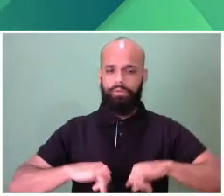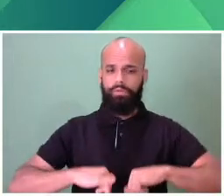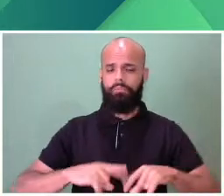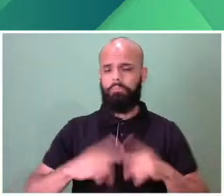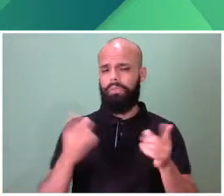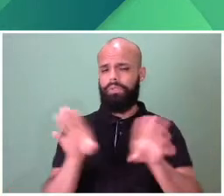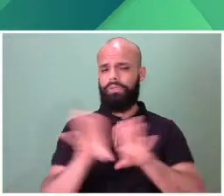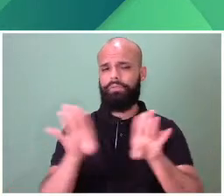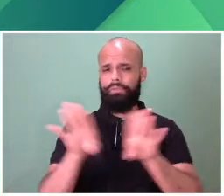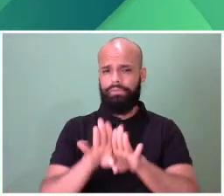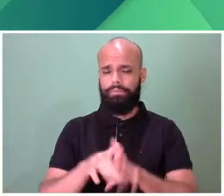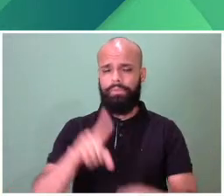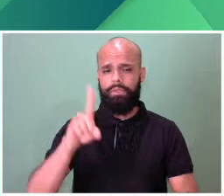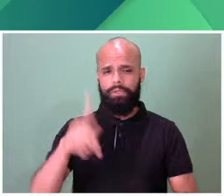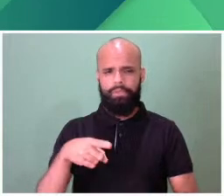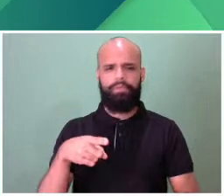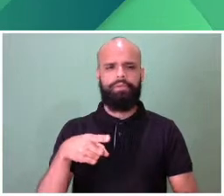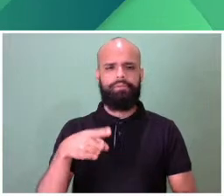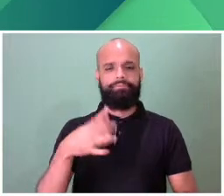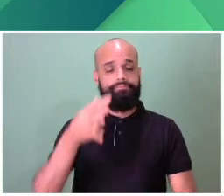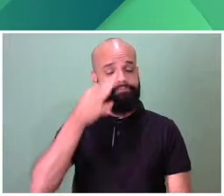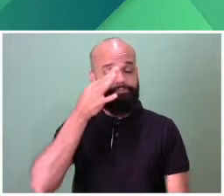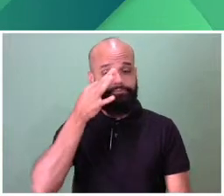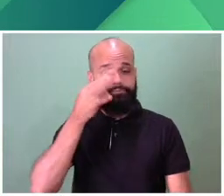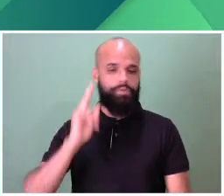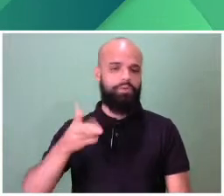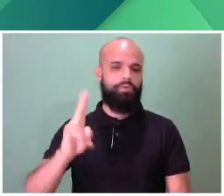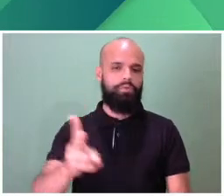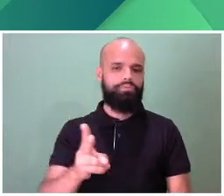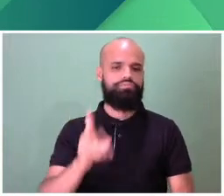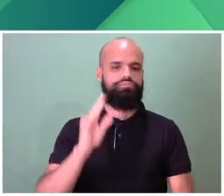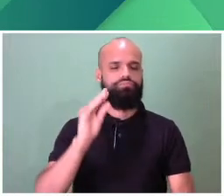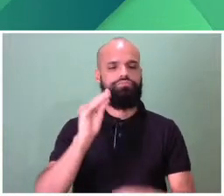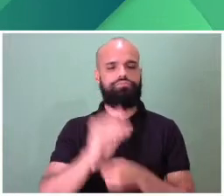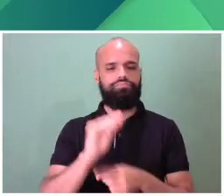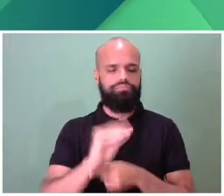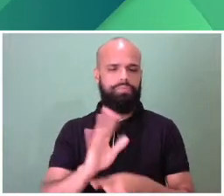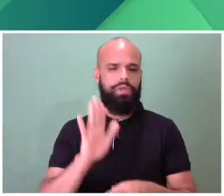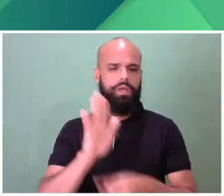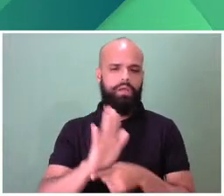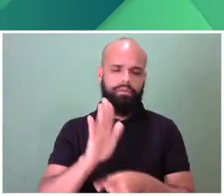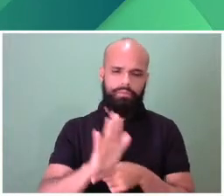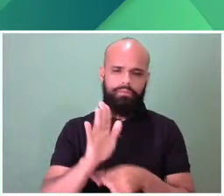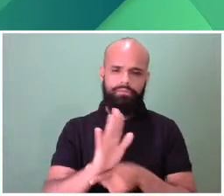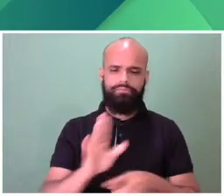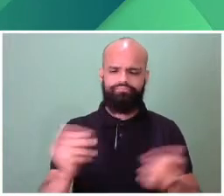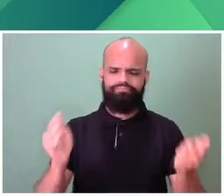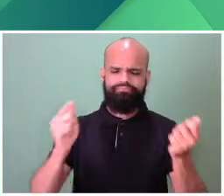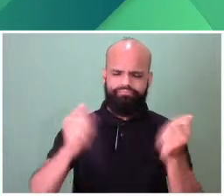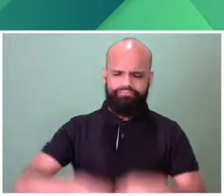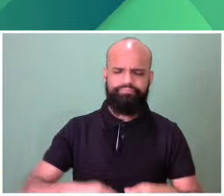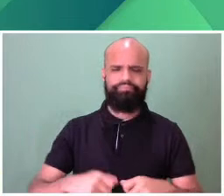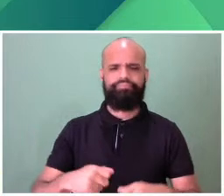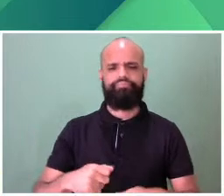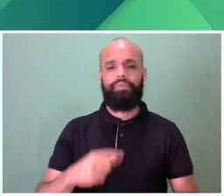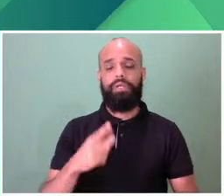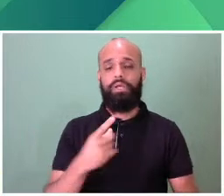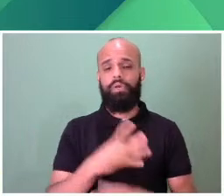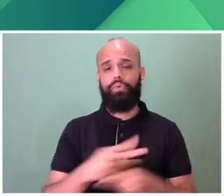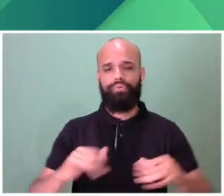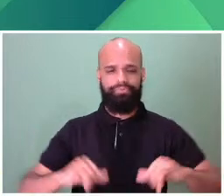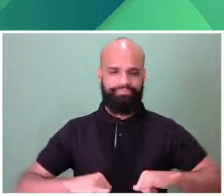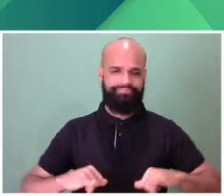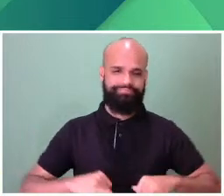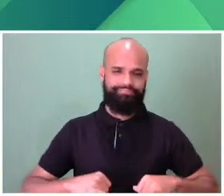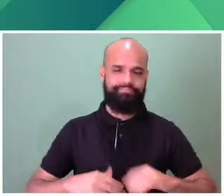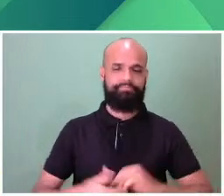uma determinação prática e contínua em fazer tudo o que for possível e necessário para aliviar os sofrimentos